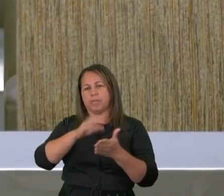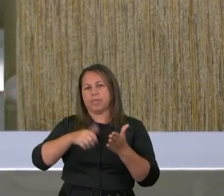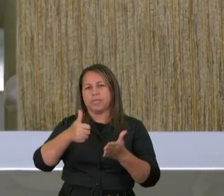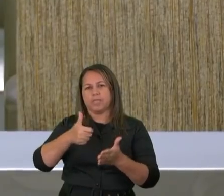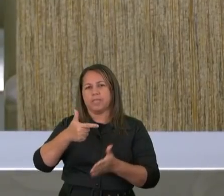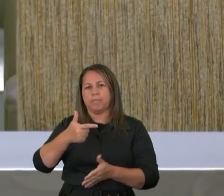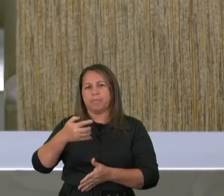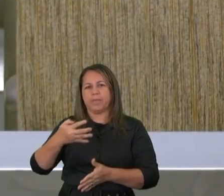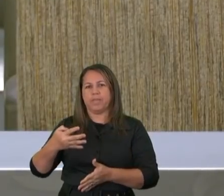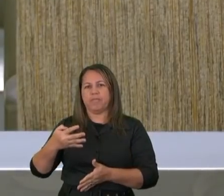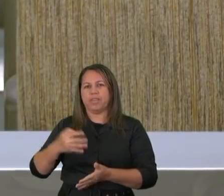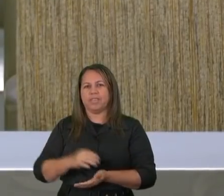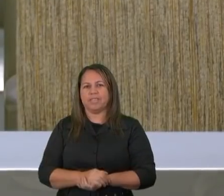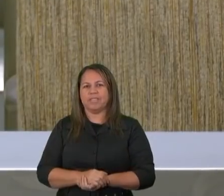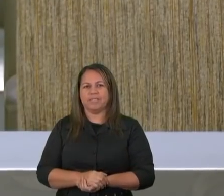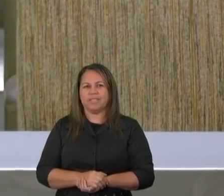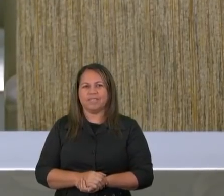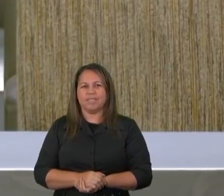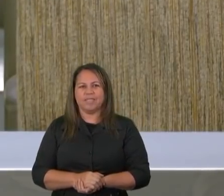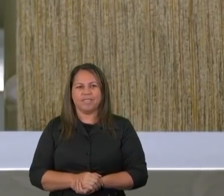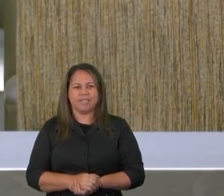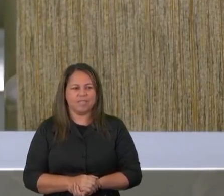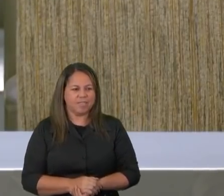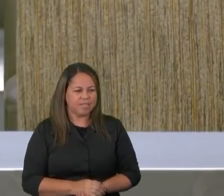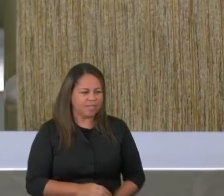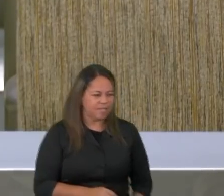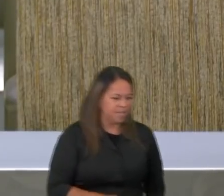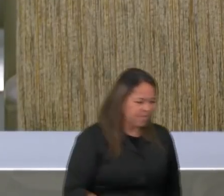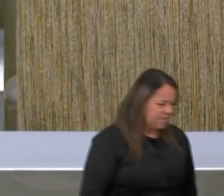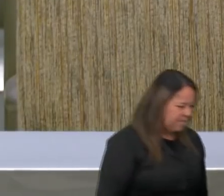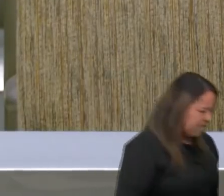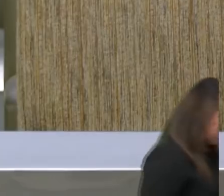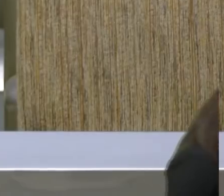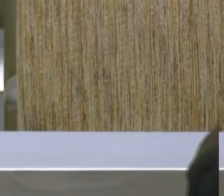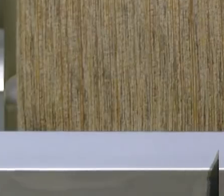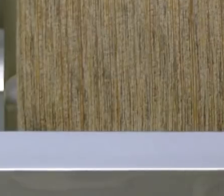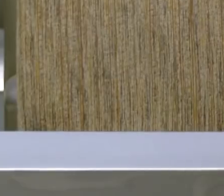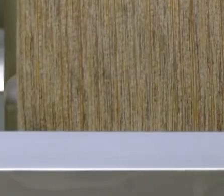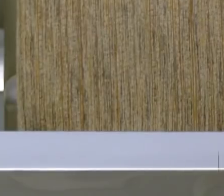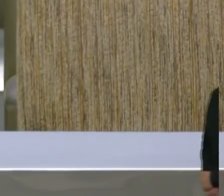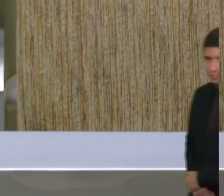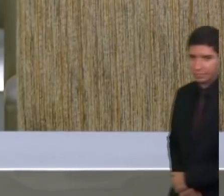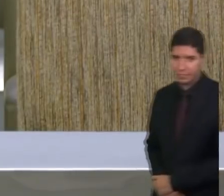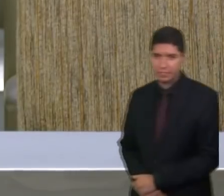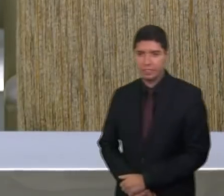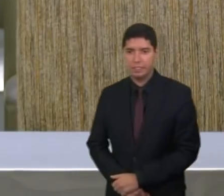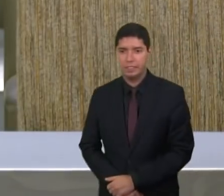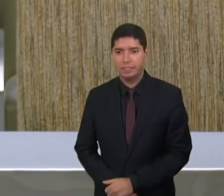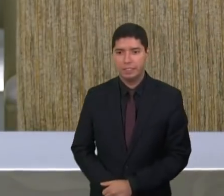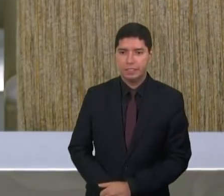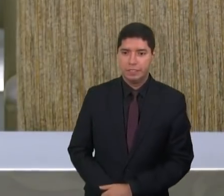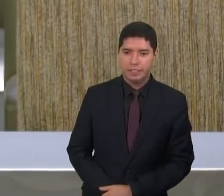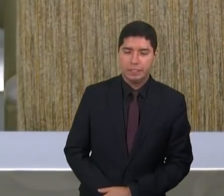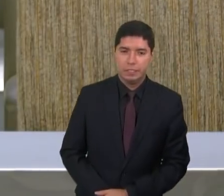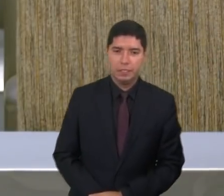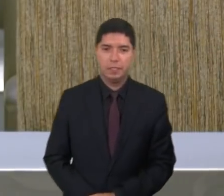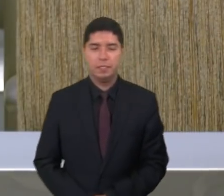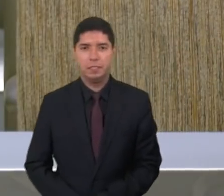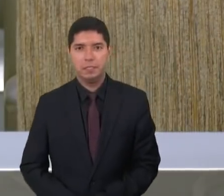124, que diz assim a palavra de Deus: Se não fora o Senhor que esteve ao nosso